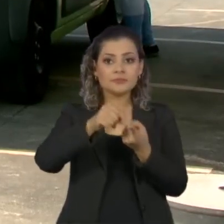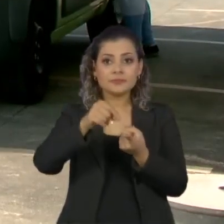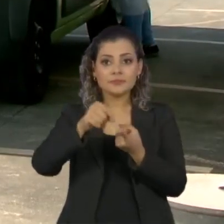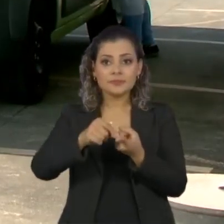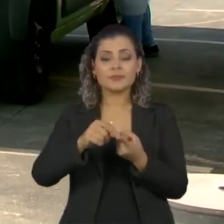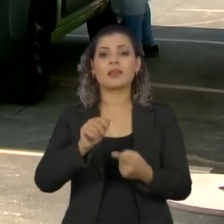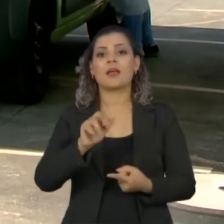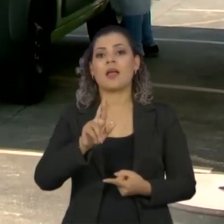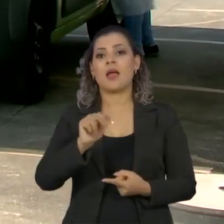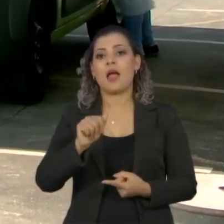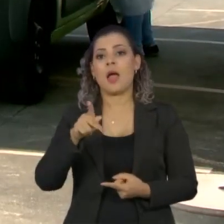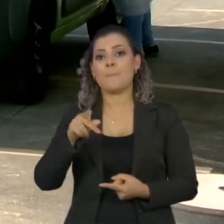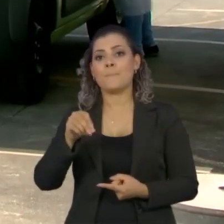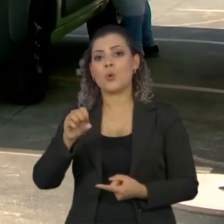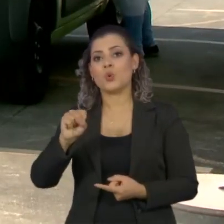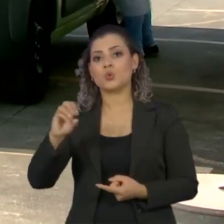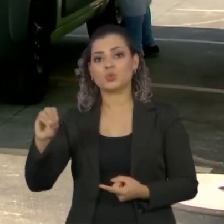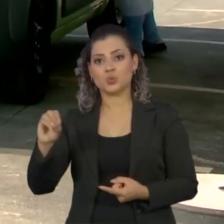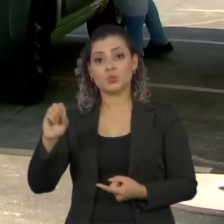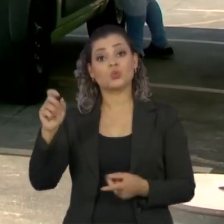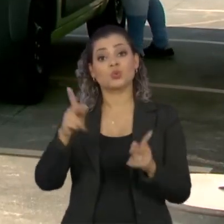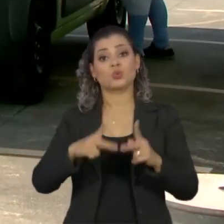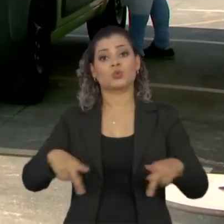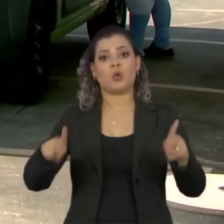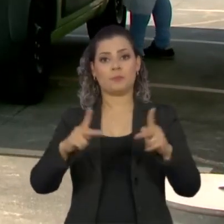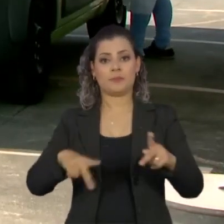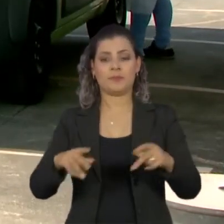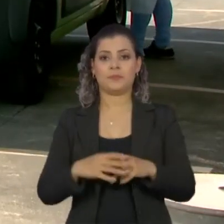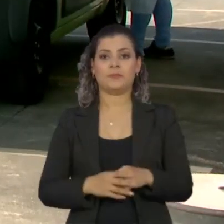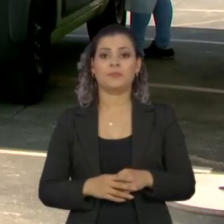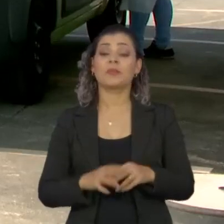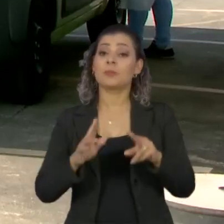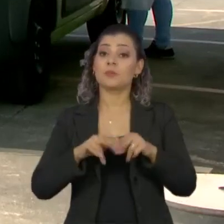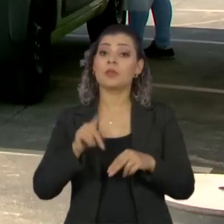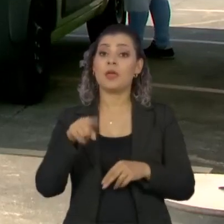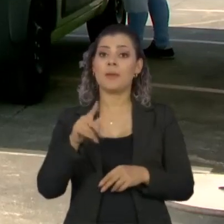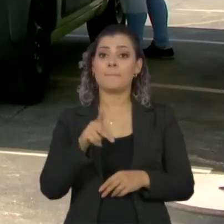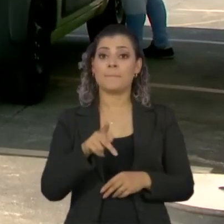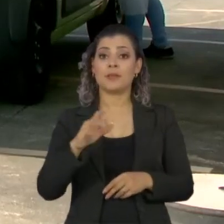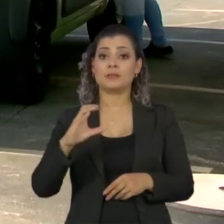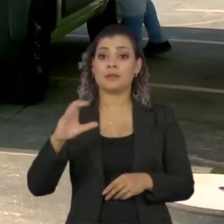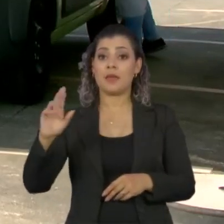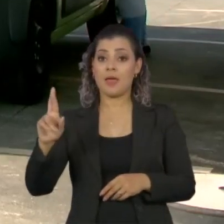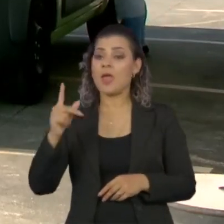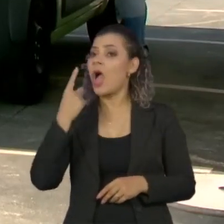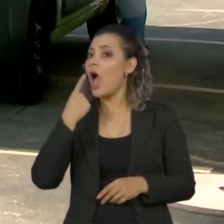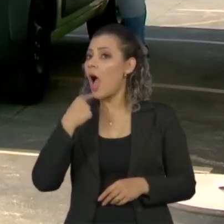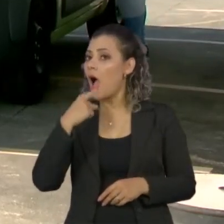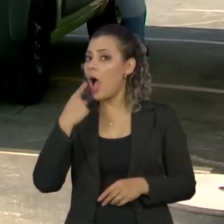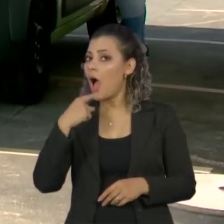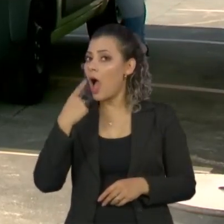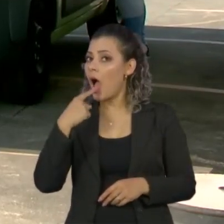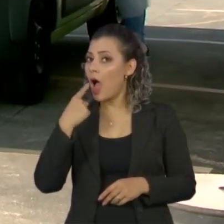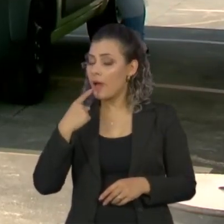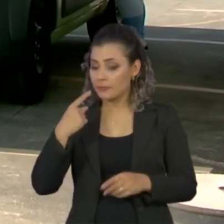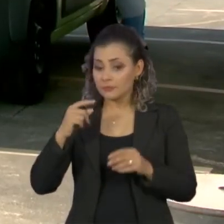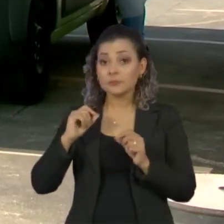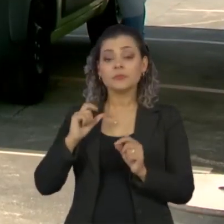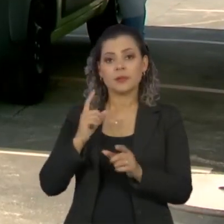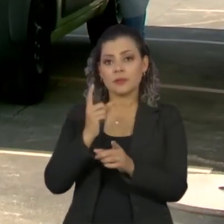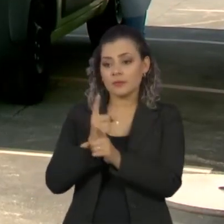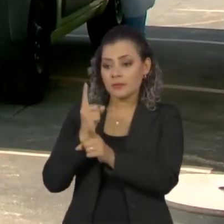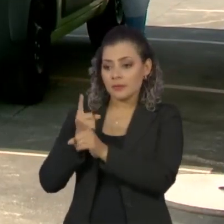Raposo Shopping, aqui na zona oeste de São Paulo. Os testes são do tipo PCR, que verificam a presença do vírus no organismo através